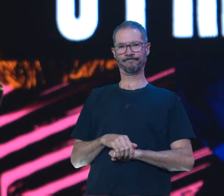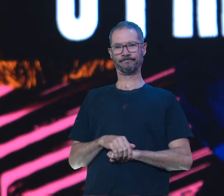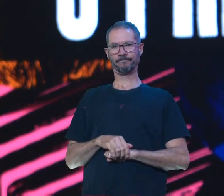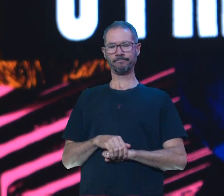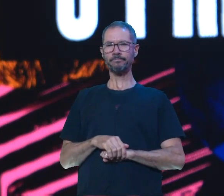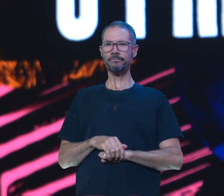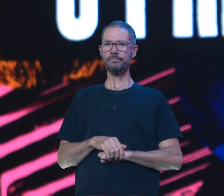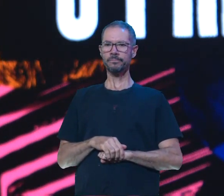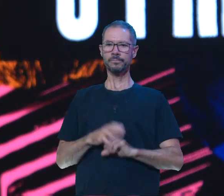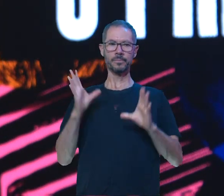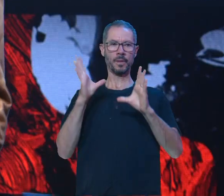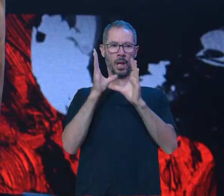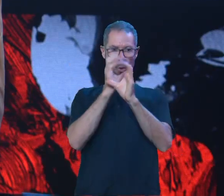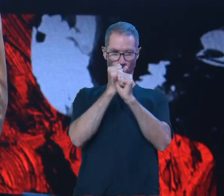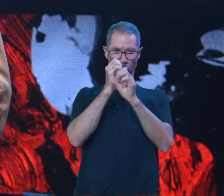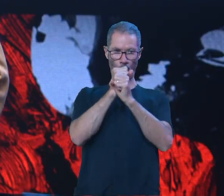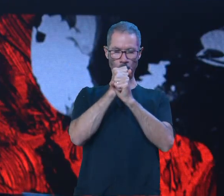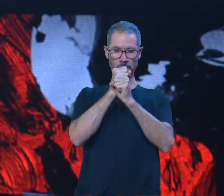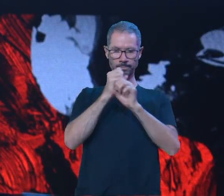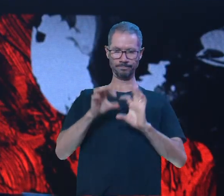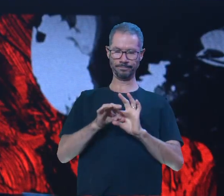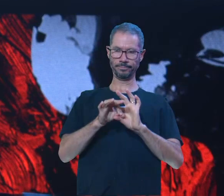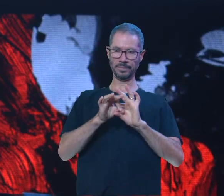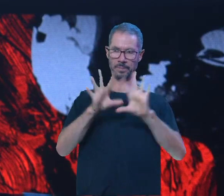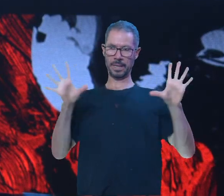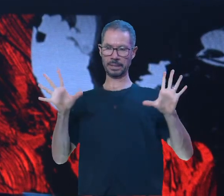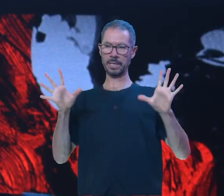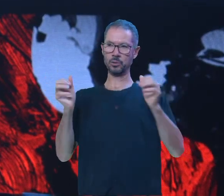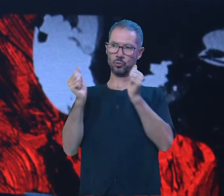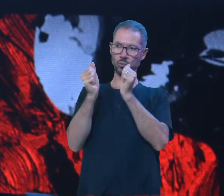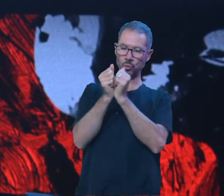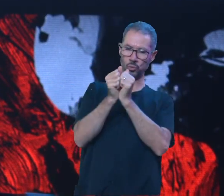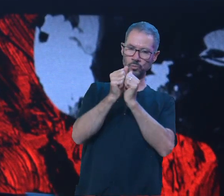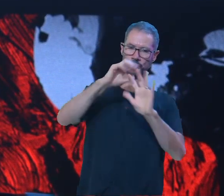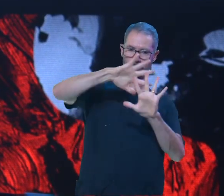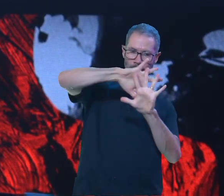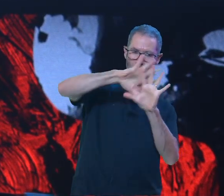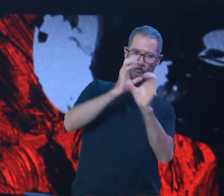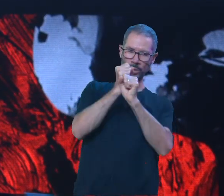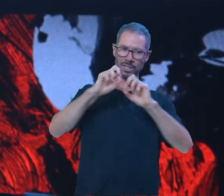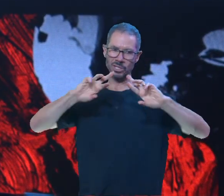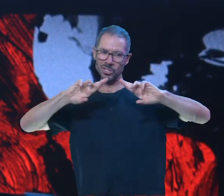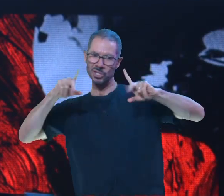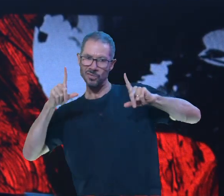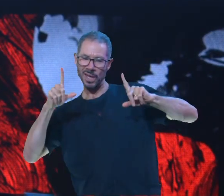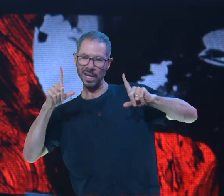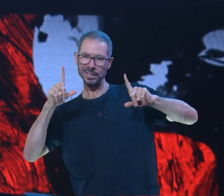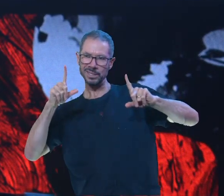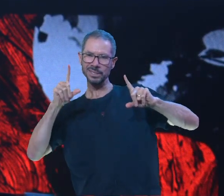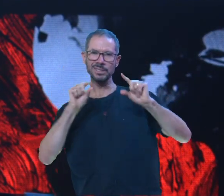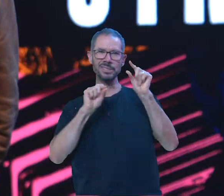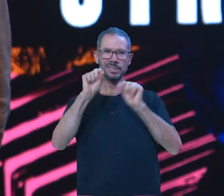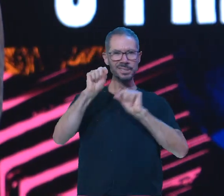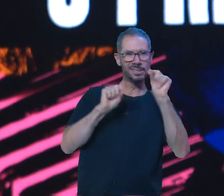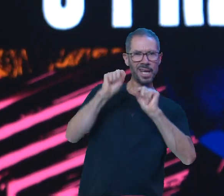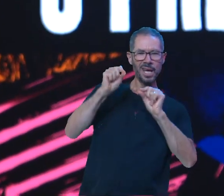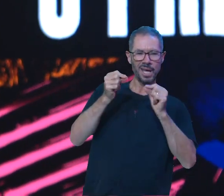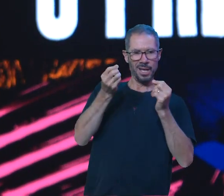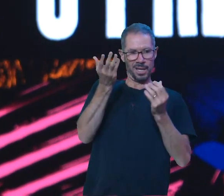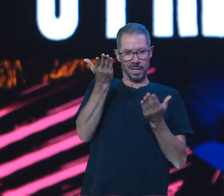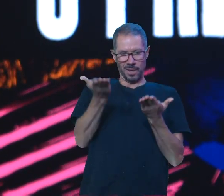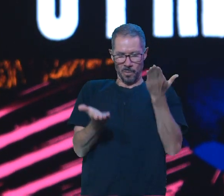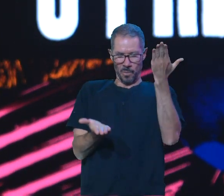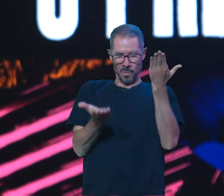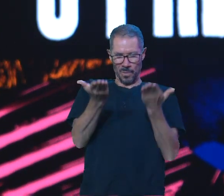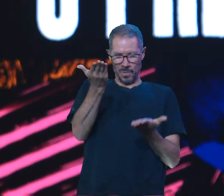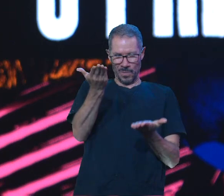Vou fazer uma conta. Quero tomar a liberdade de fazer com você uma conta diferente que eu preferi chamar de balança da